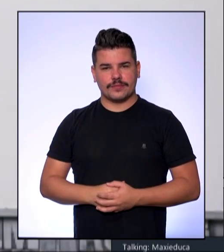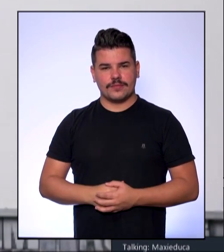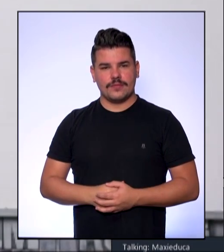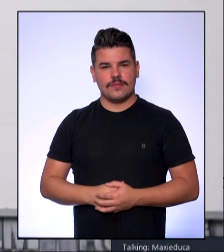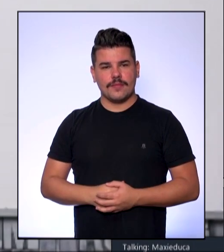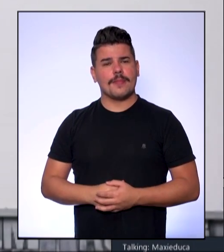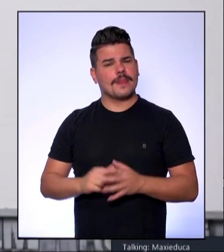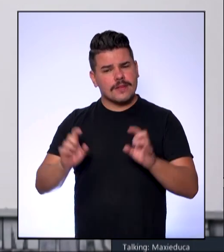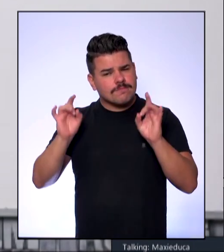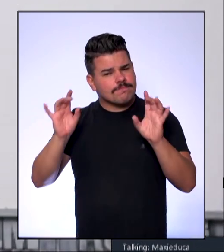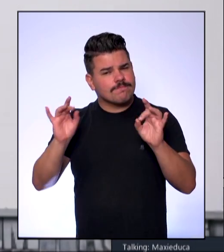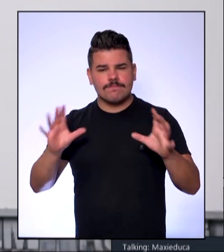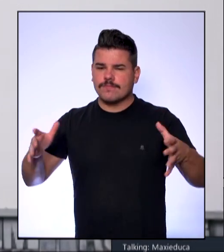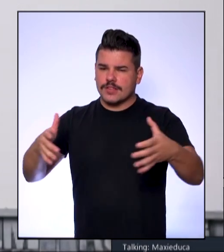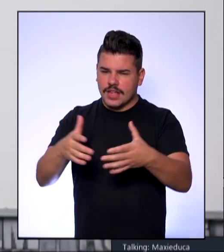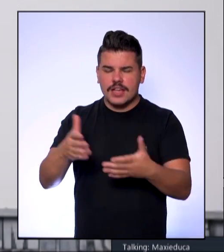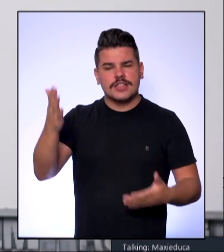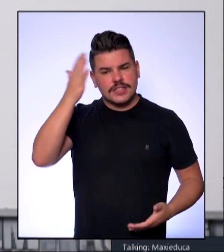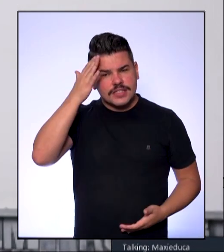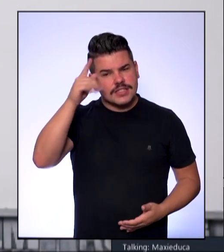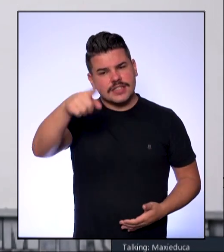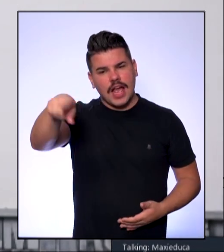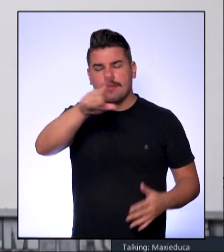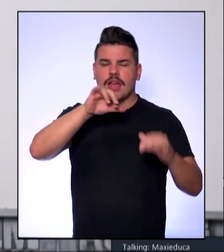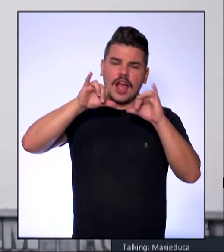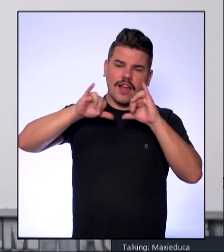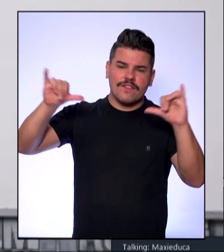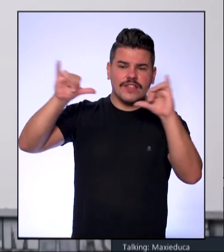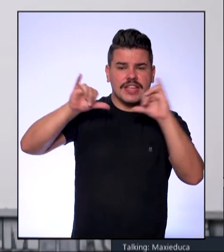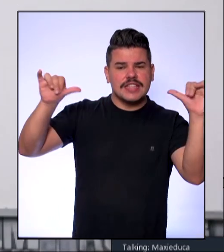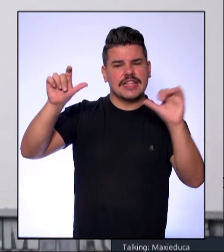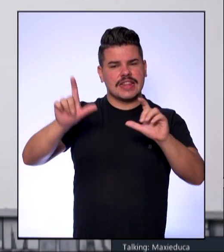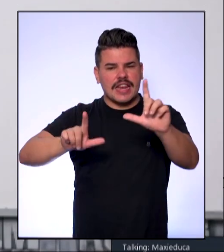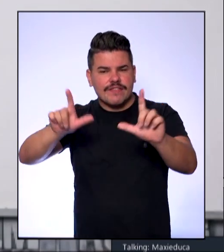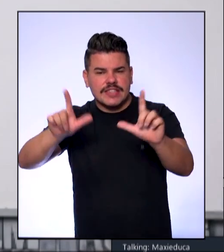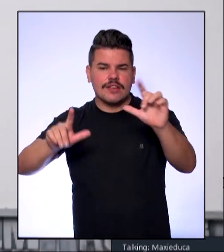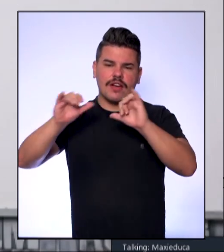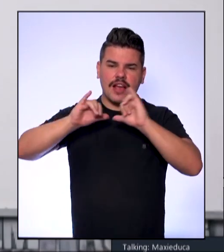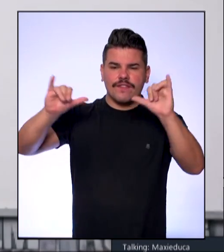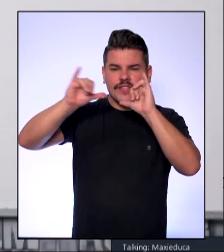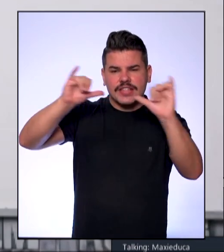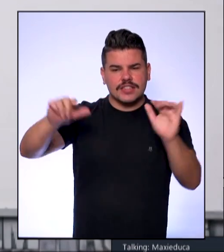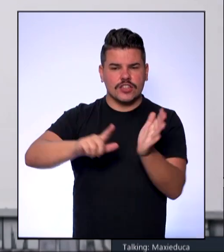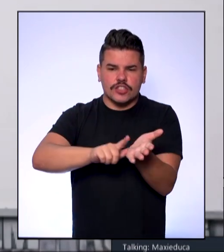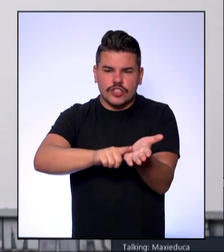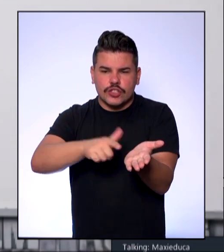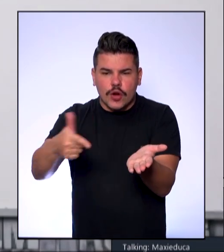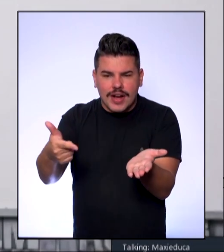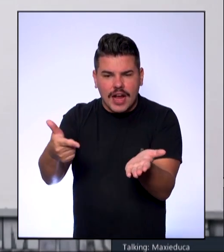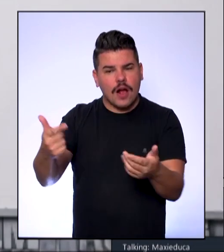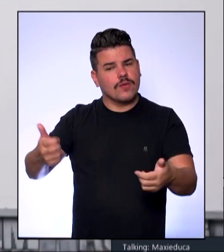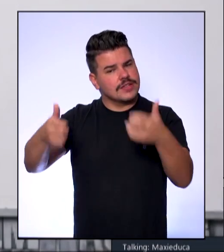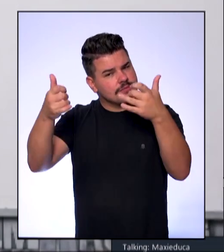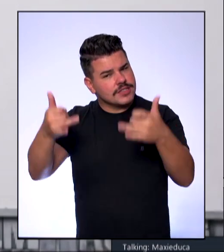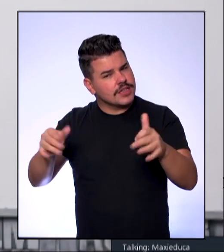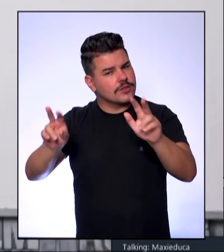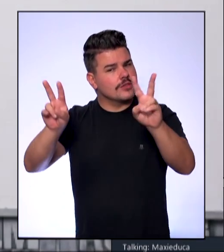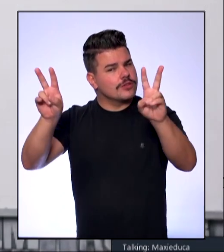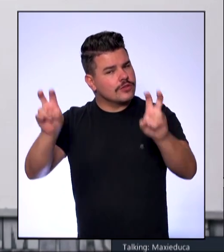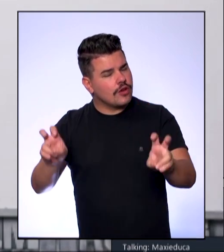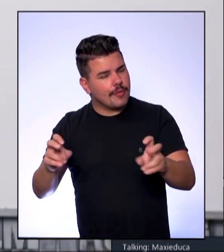De forma muito corriqueira, a gente vê nas mídias, nos jornais, bastante coisa sobre